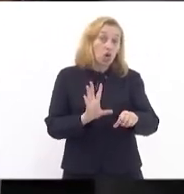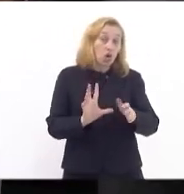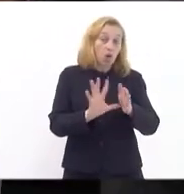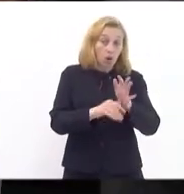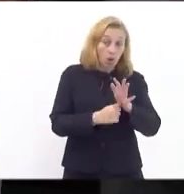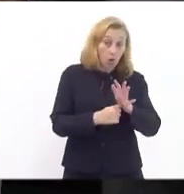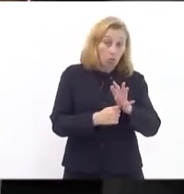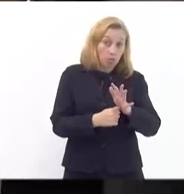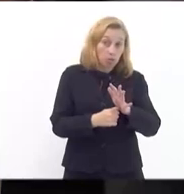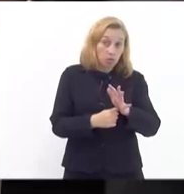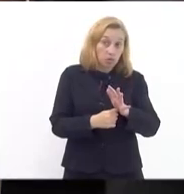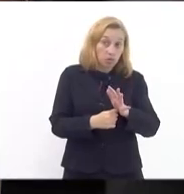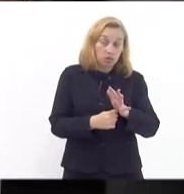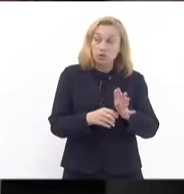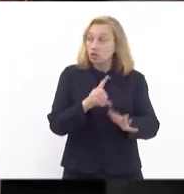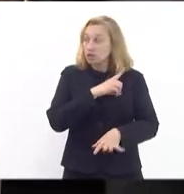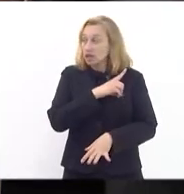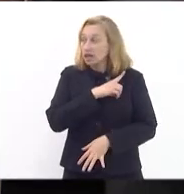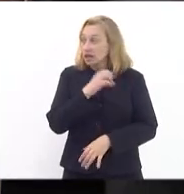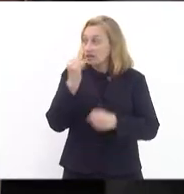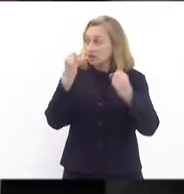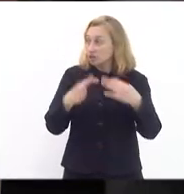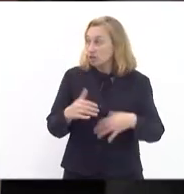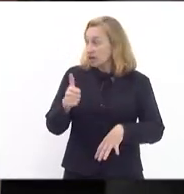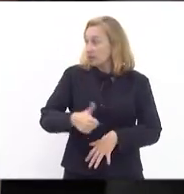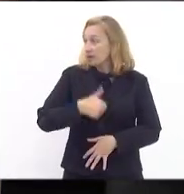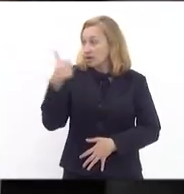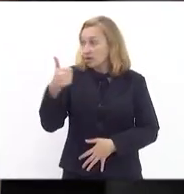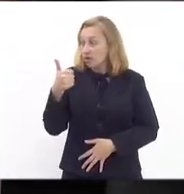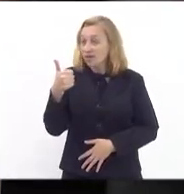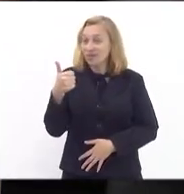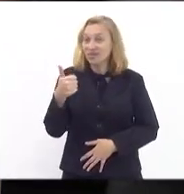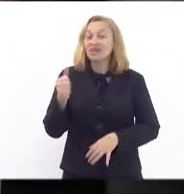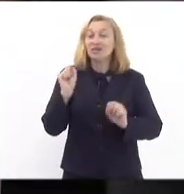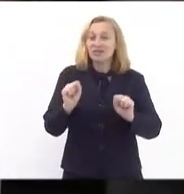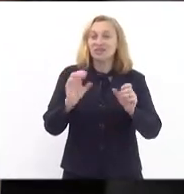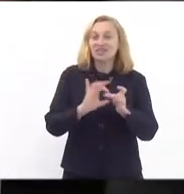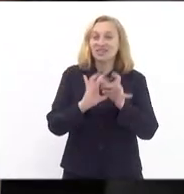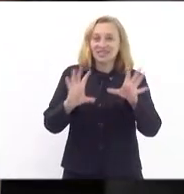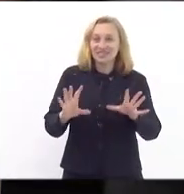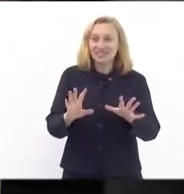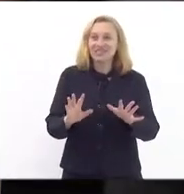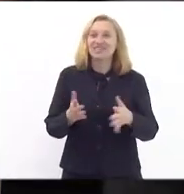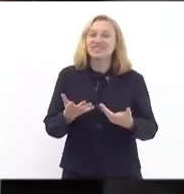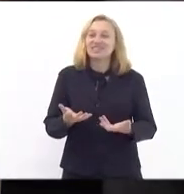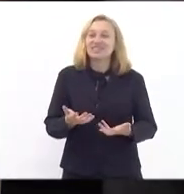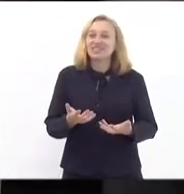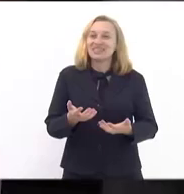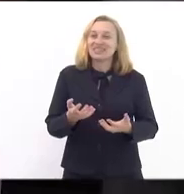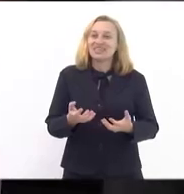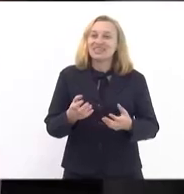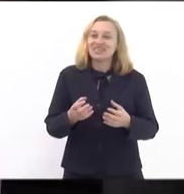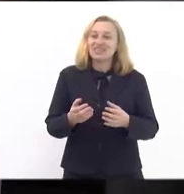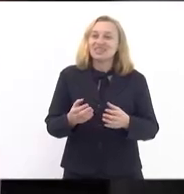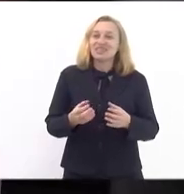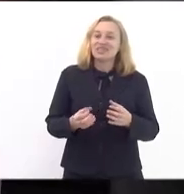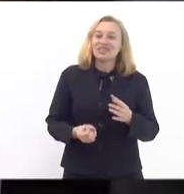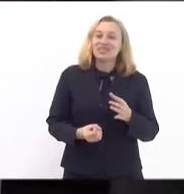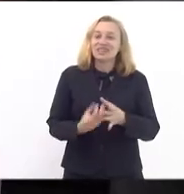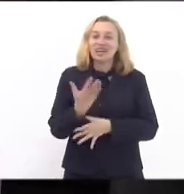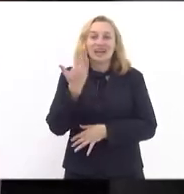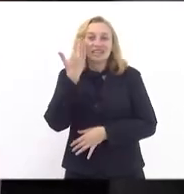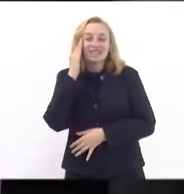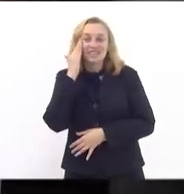furto e obrigatório o delegado vai explicar melhor isso ele pode ficar em liberdade bom então para tentar construir esse entendimento